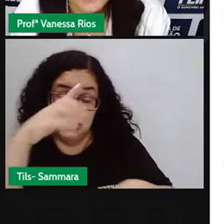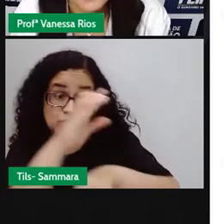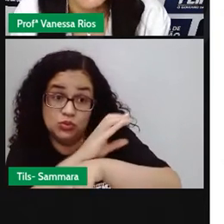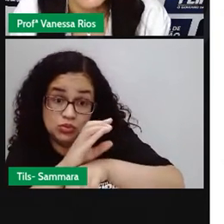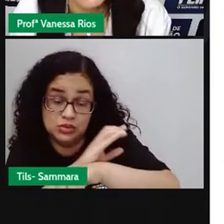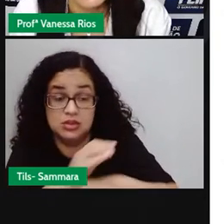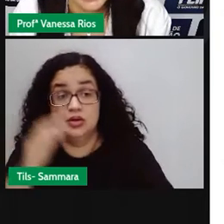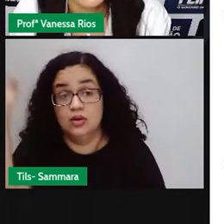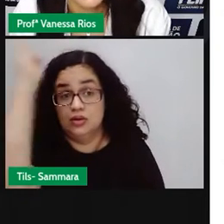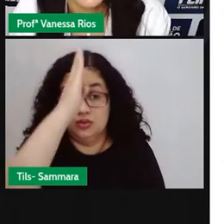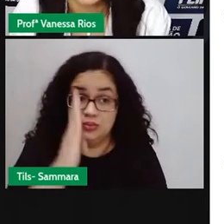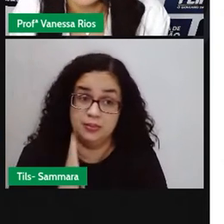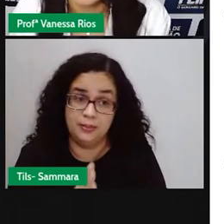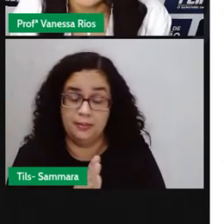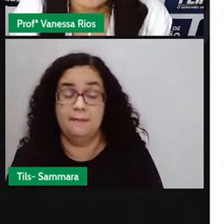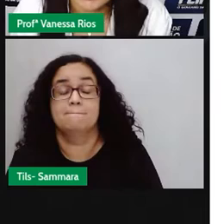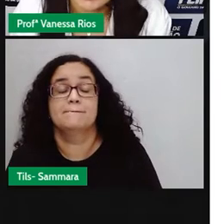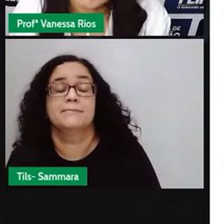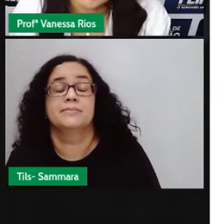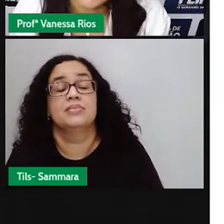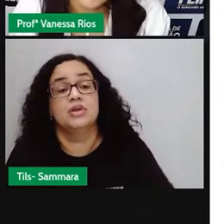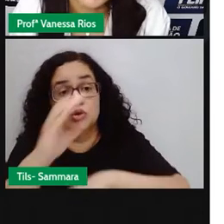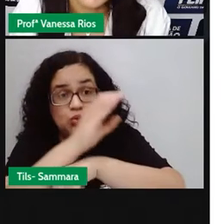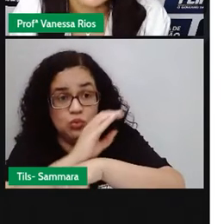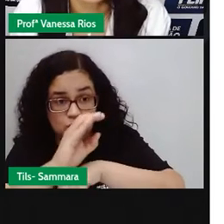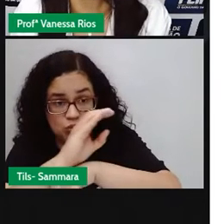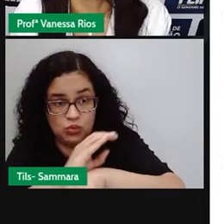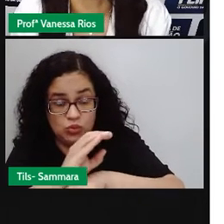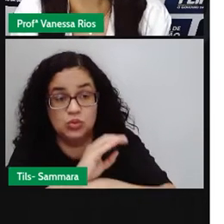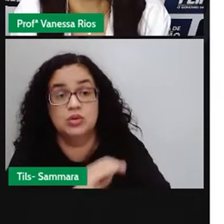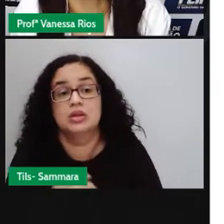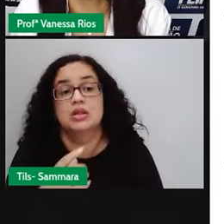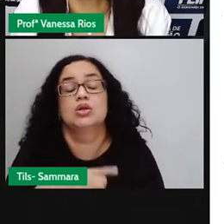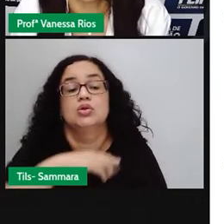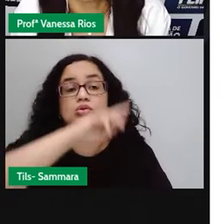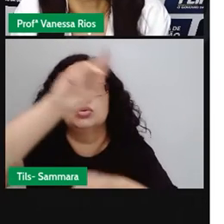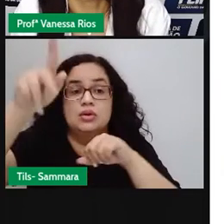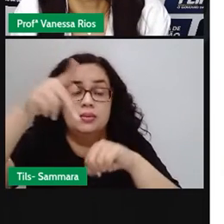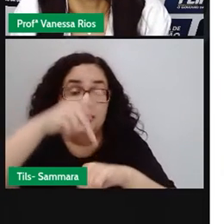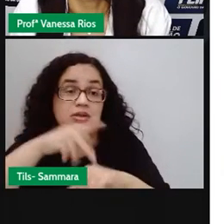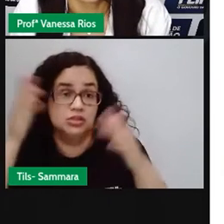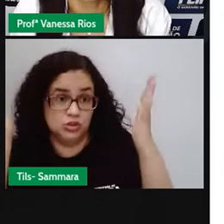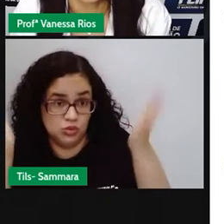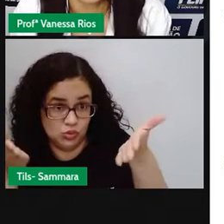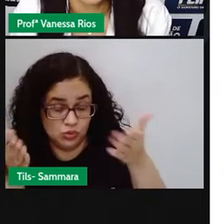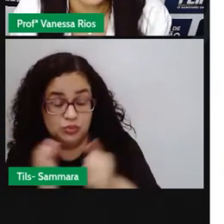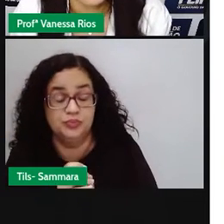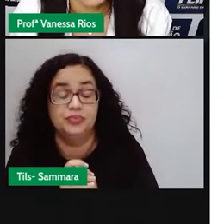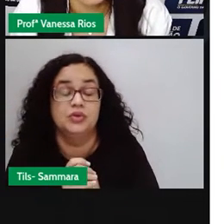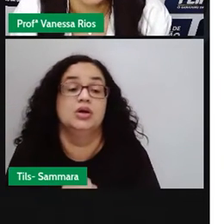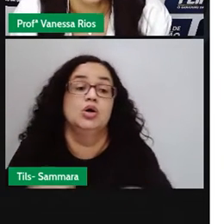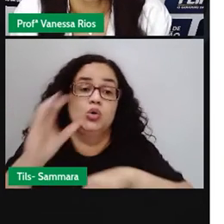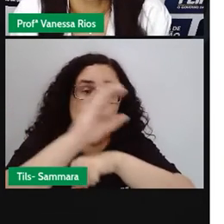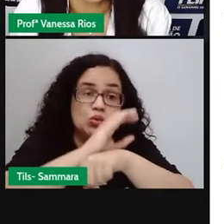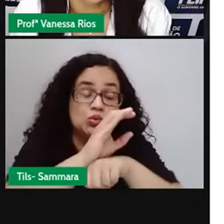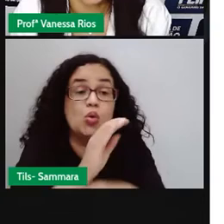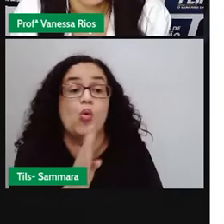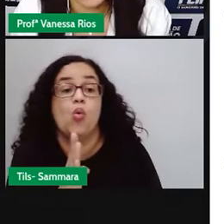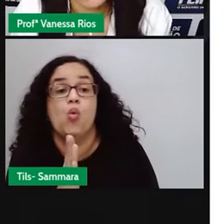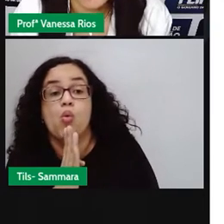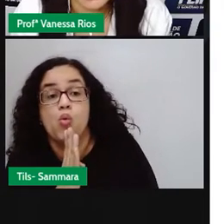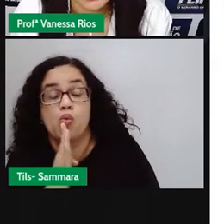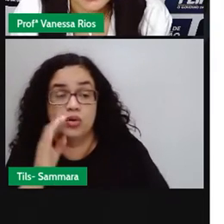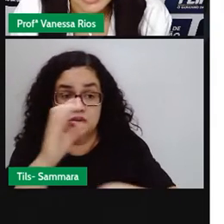Federal, e aí é essa Constituição que está aí regindo o nosso país até hoje. A Constituição, conhecida